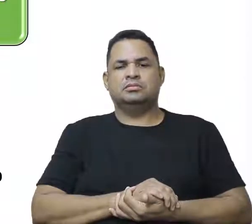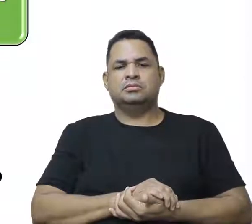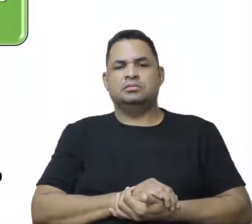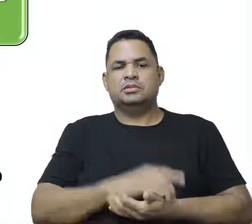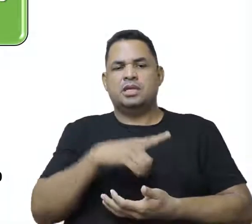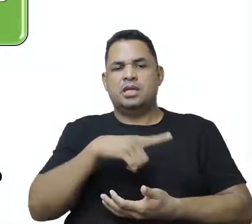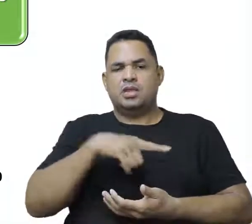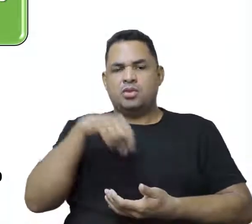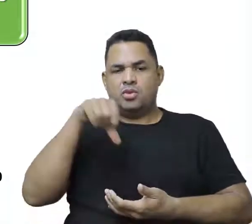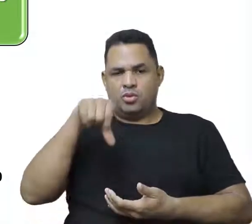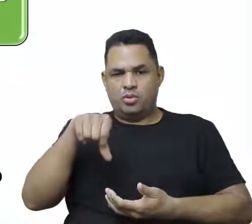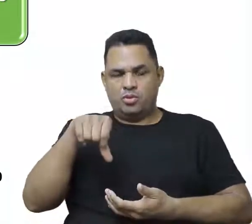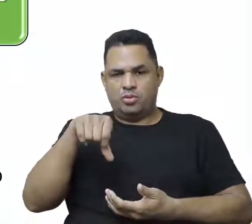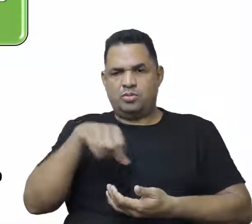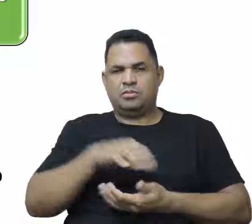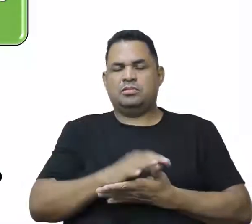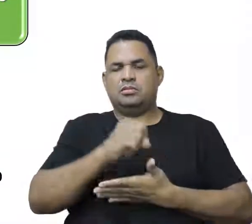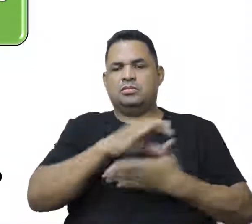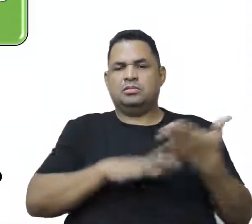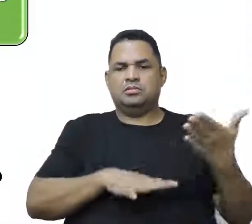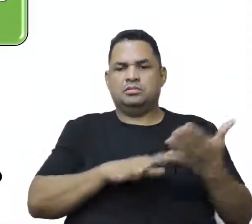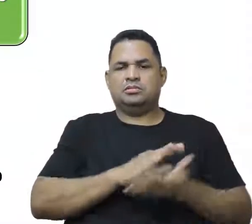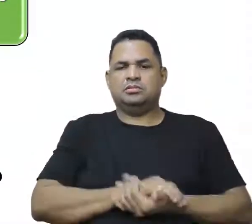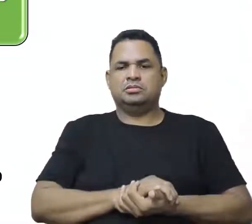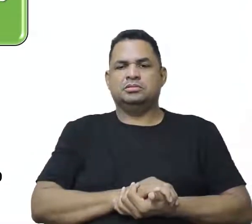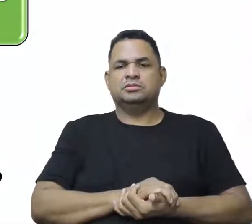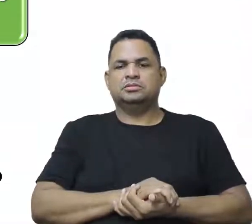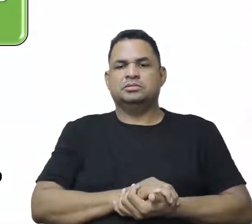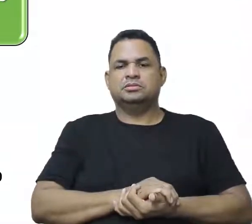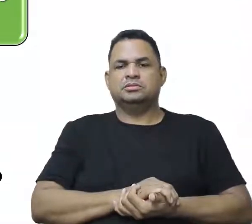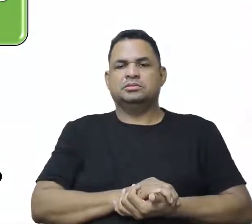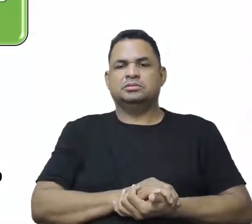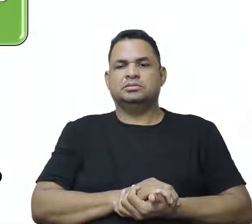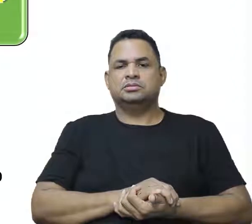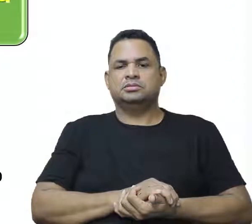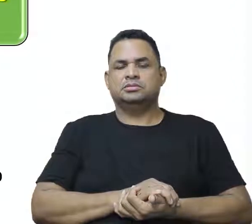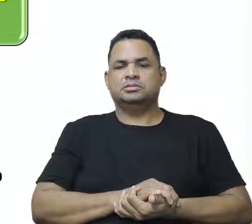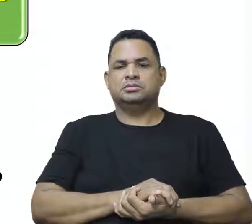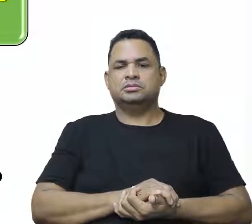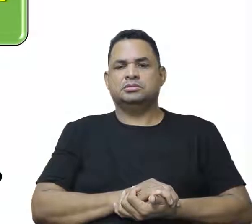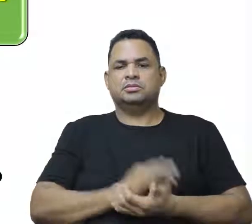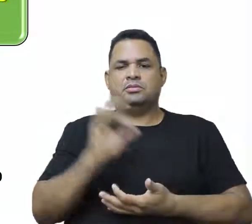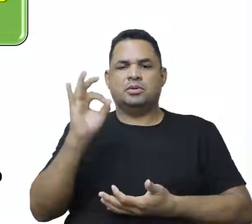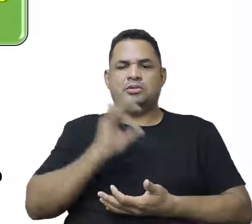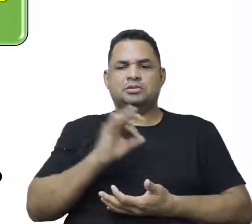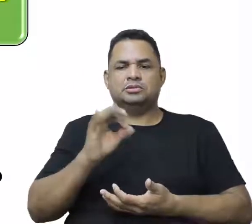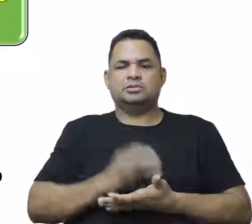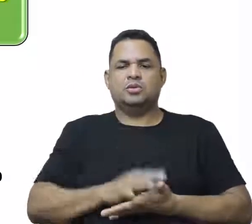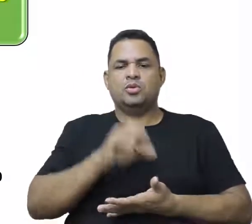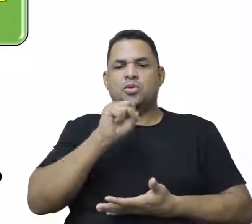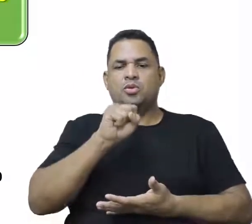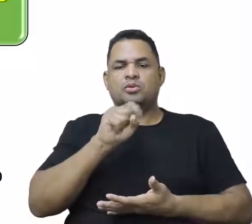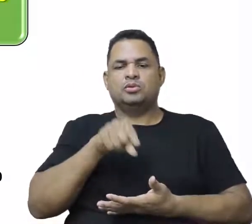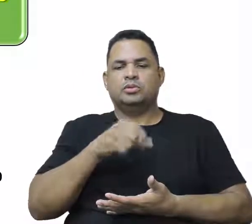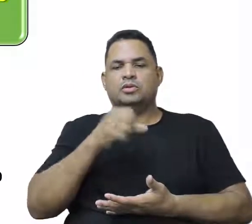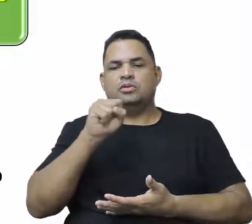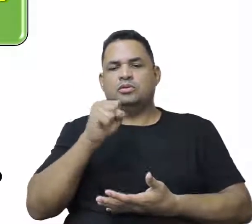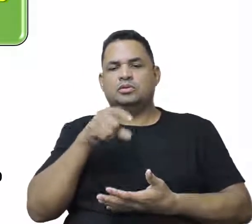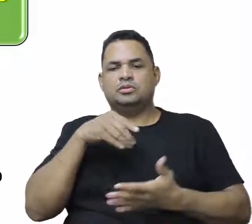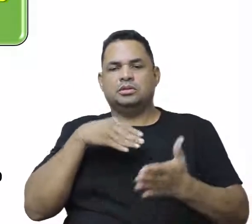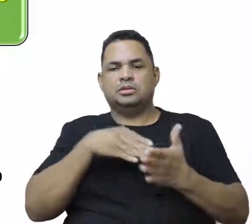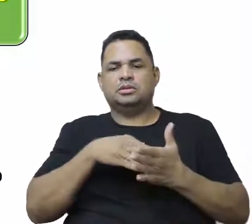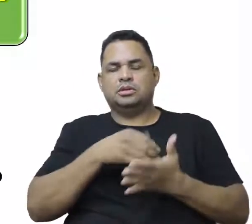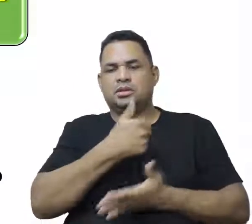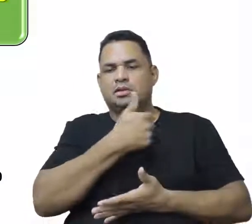9 questões. Isso vai dar um percentual de quanto, professora Íris? De 8,8 até 11, né,